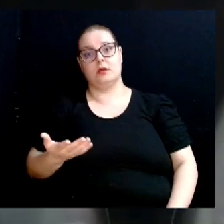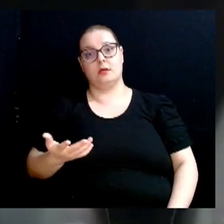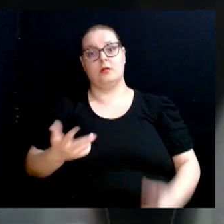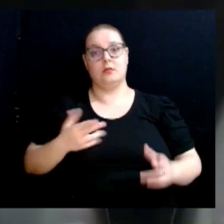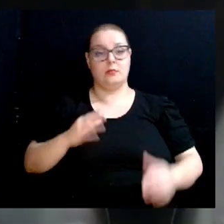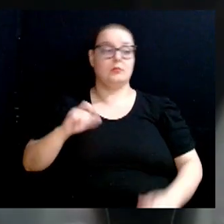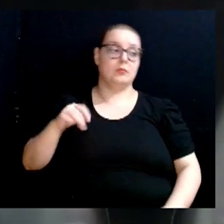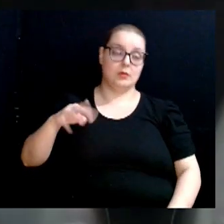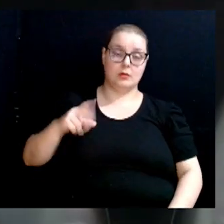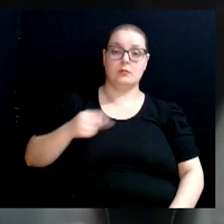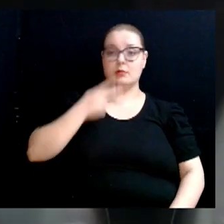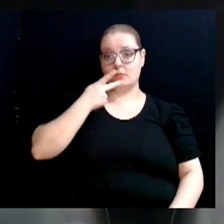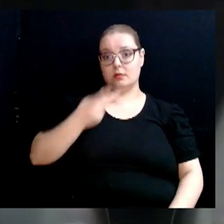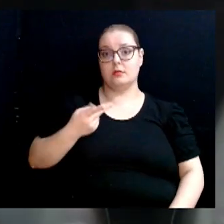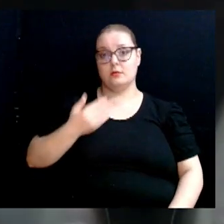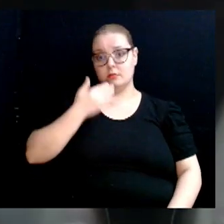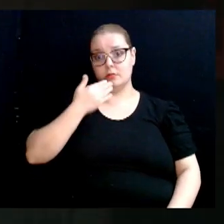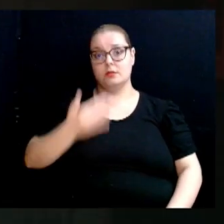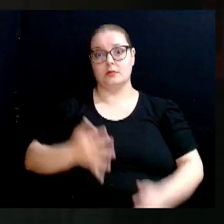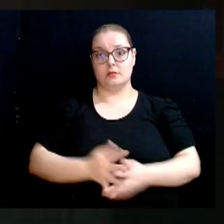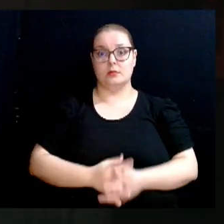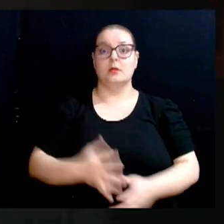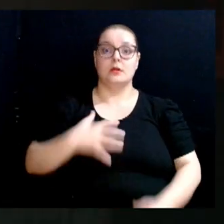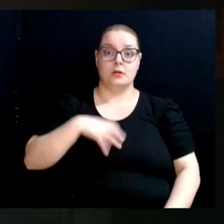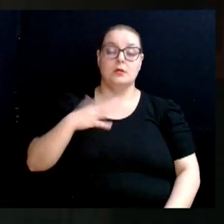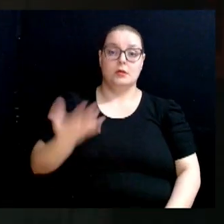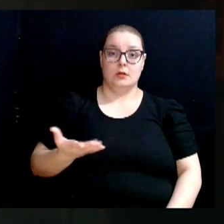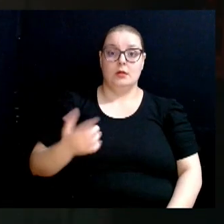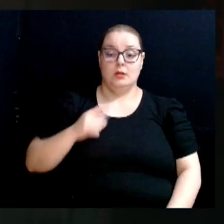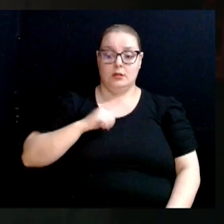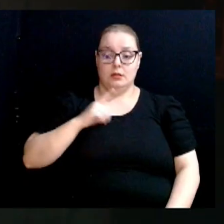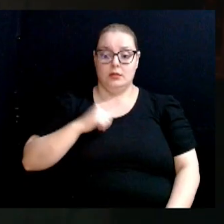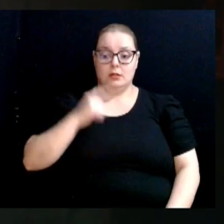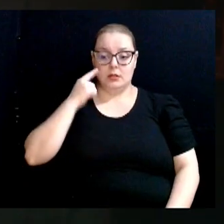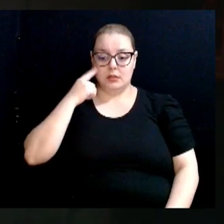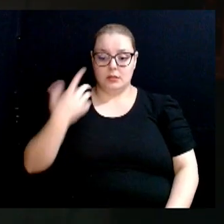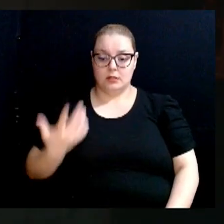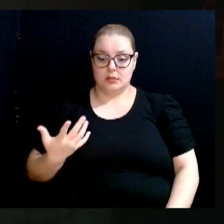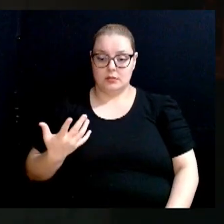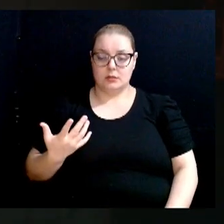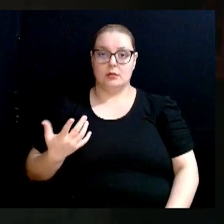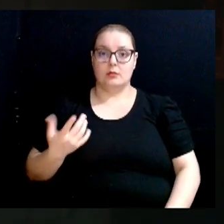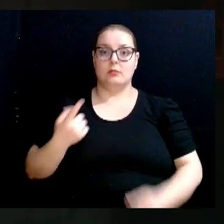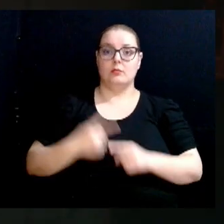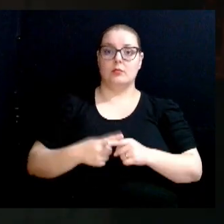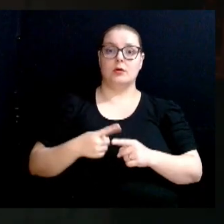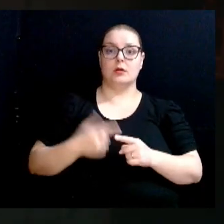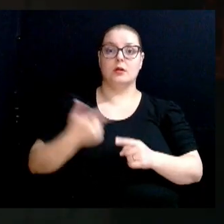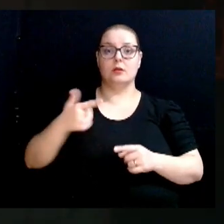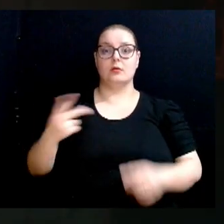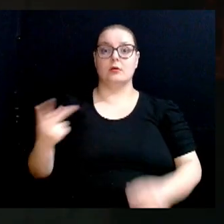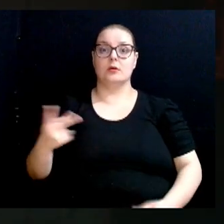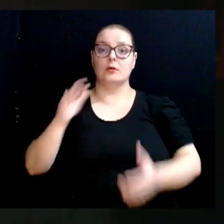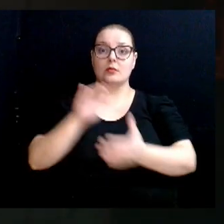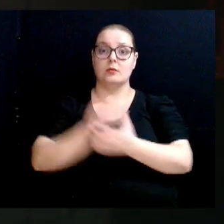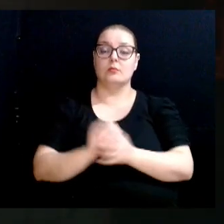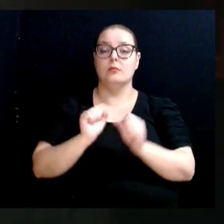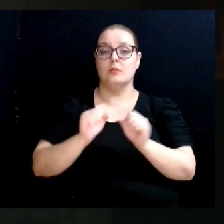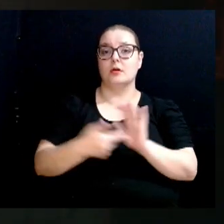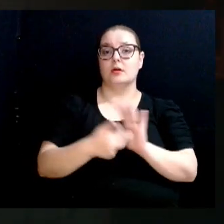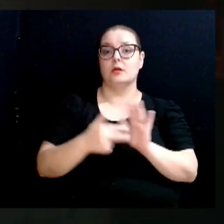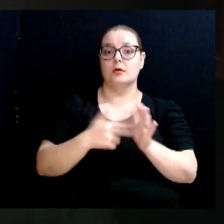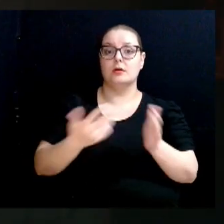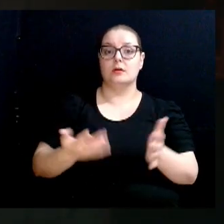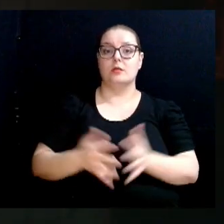demandando. Isso mesmo. Então a gente tem essa ideia de que porque continuar junto também pode significar